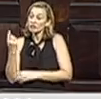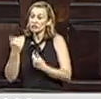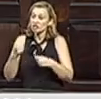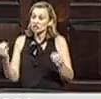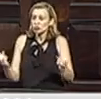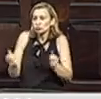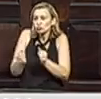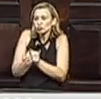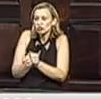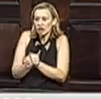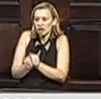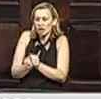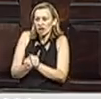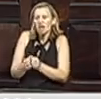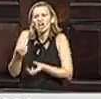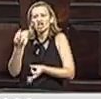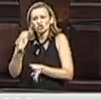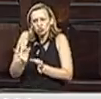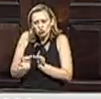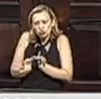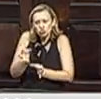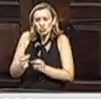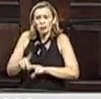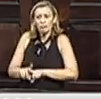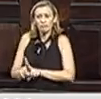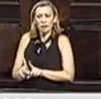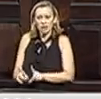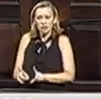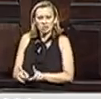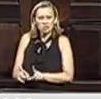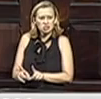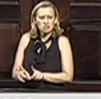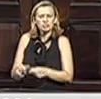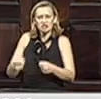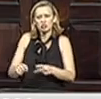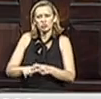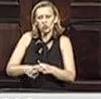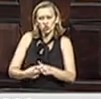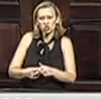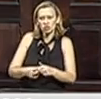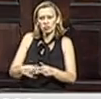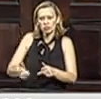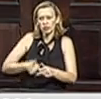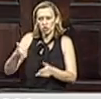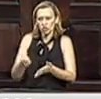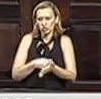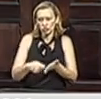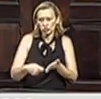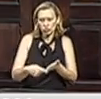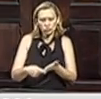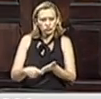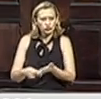uma pretensão justa, mas que ao mesmo tempo ainda corrige o texto.